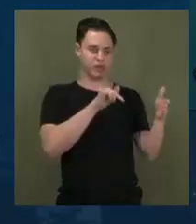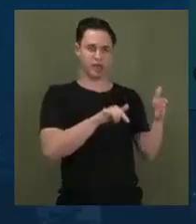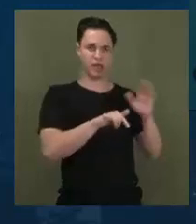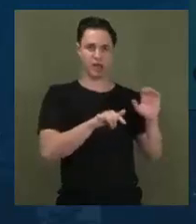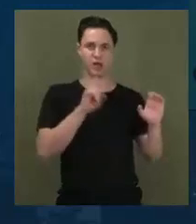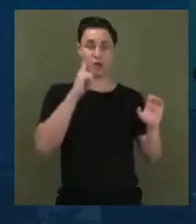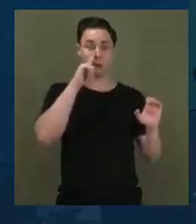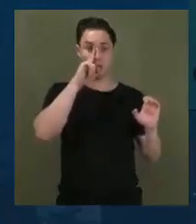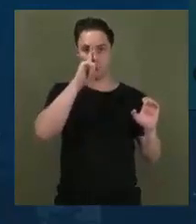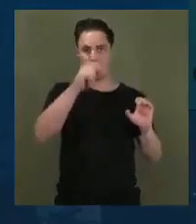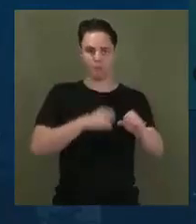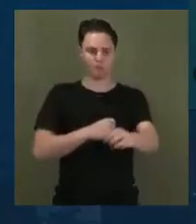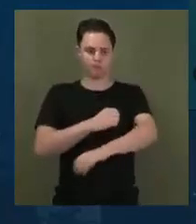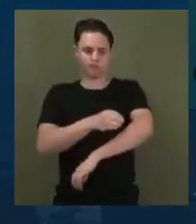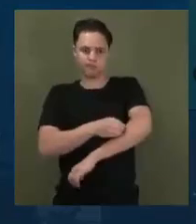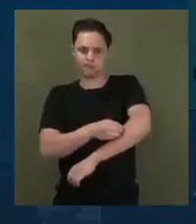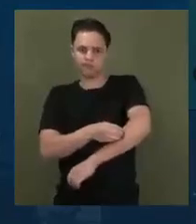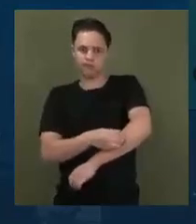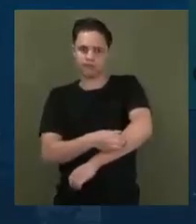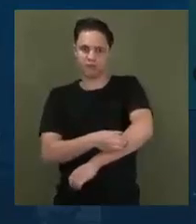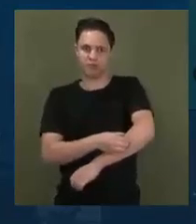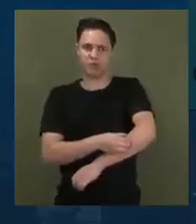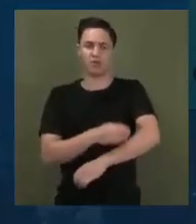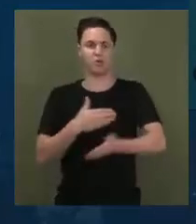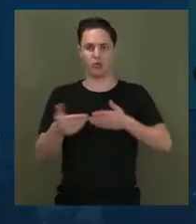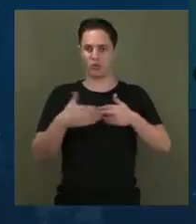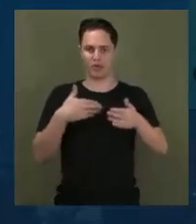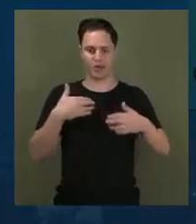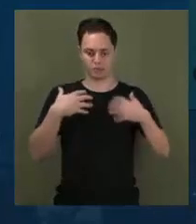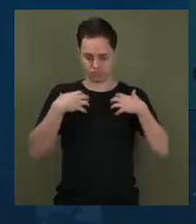o risco de formar trombo em qualquer área do corpo.